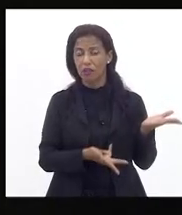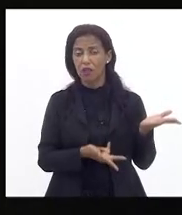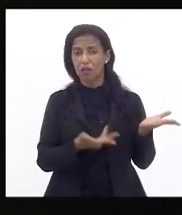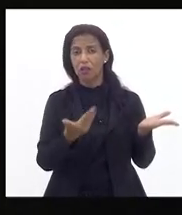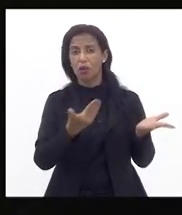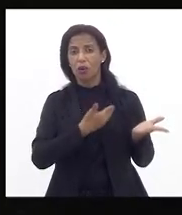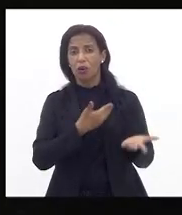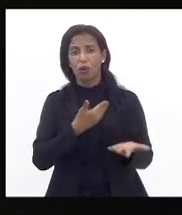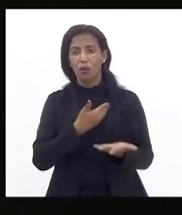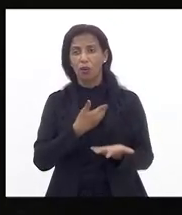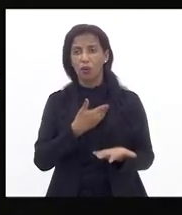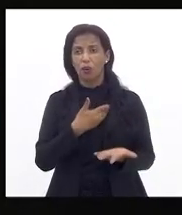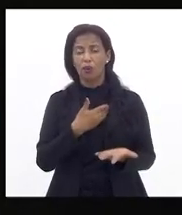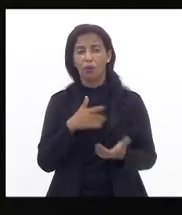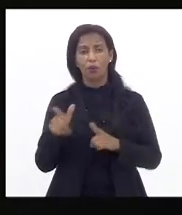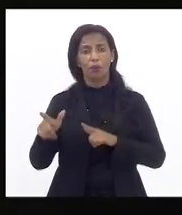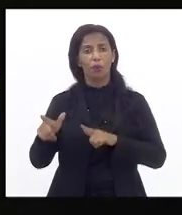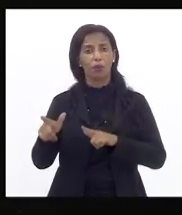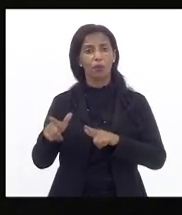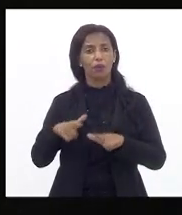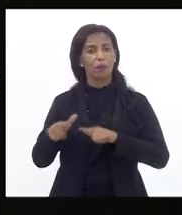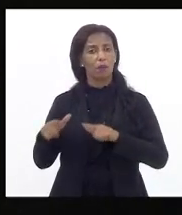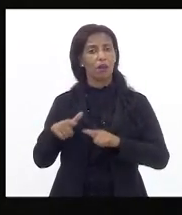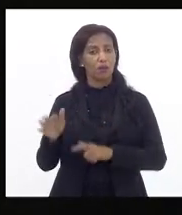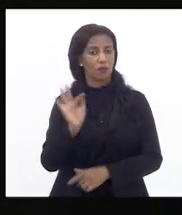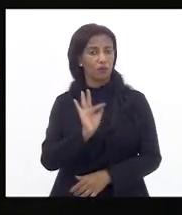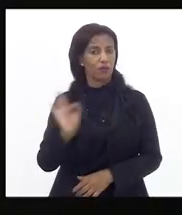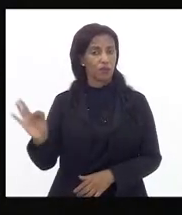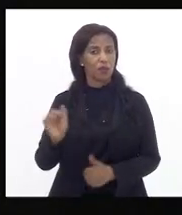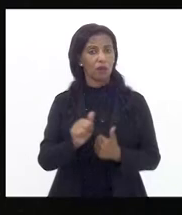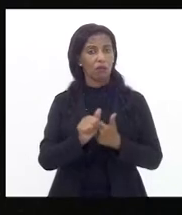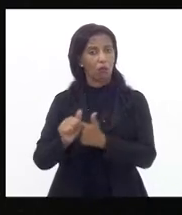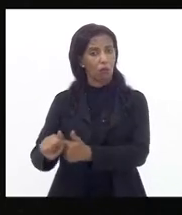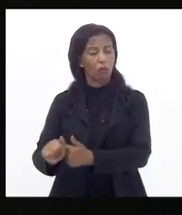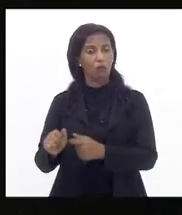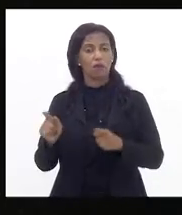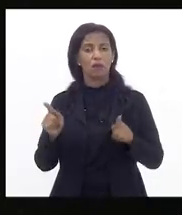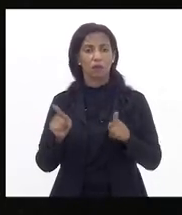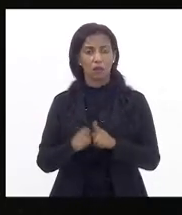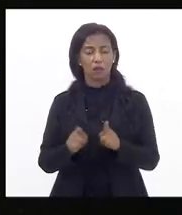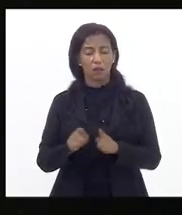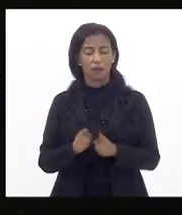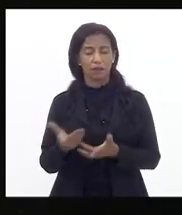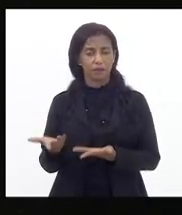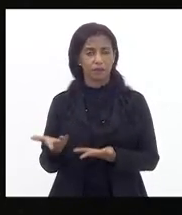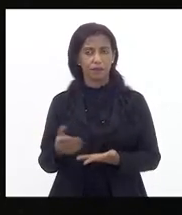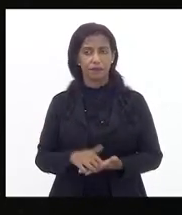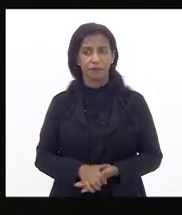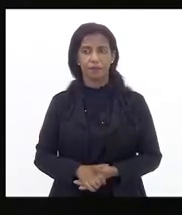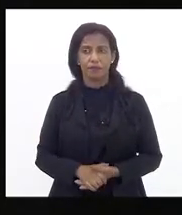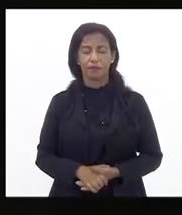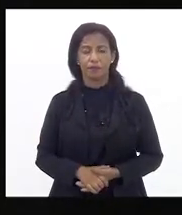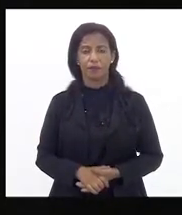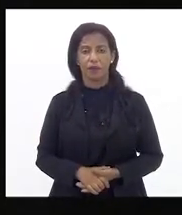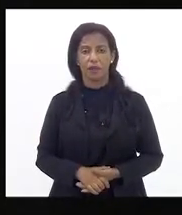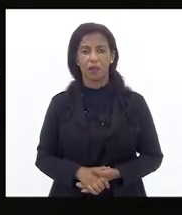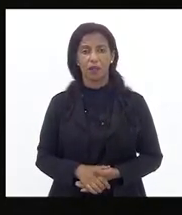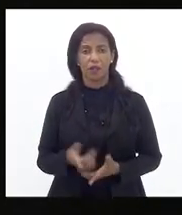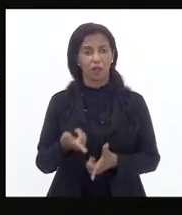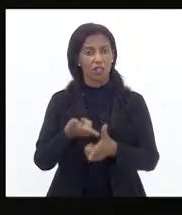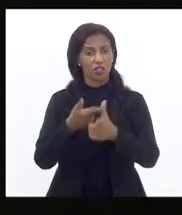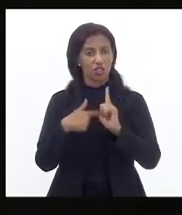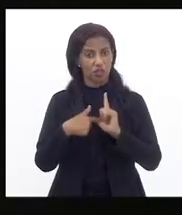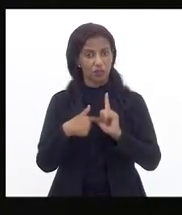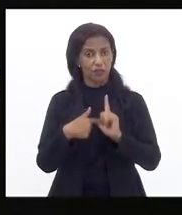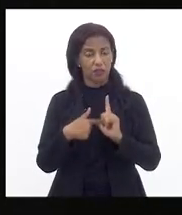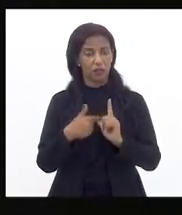o companheiro é servidor Federal que acompanha né é a questão da